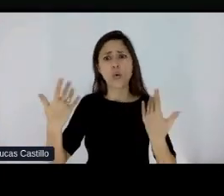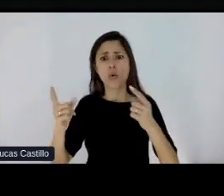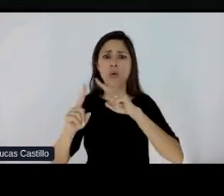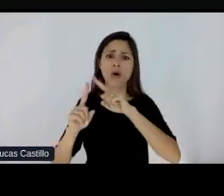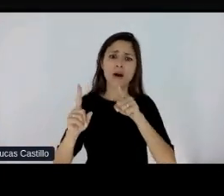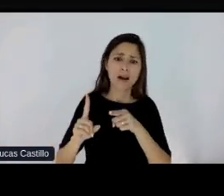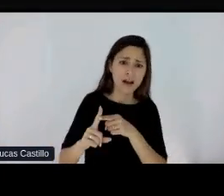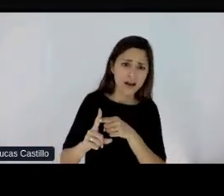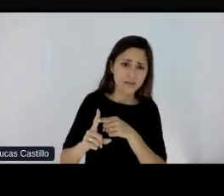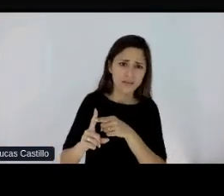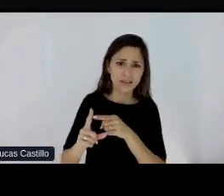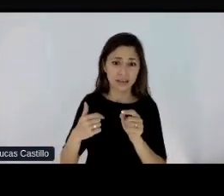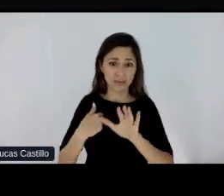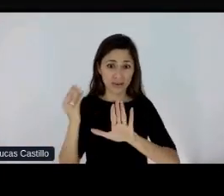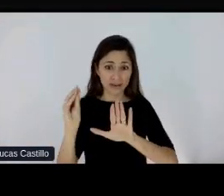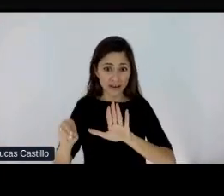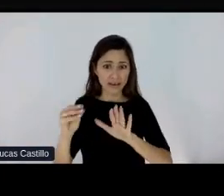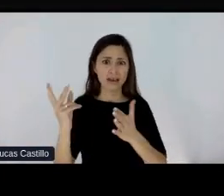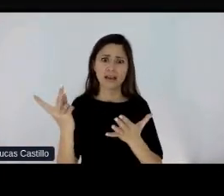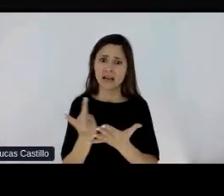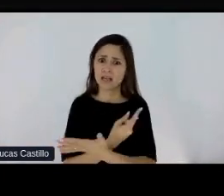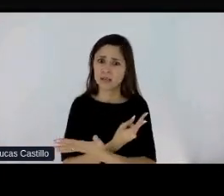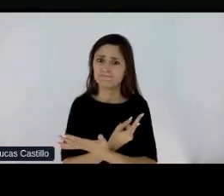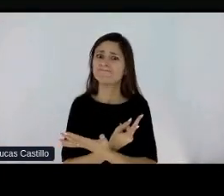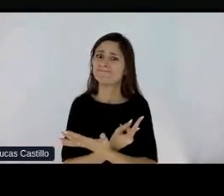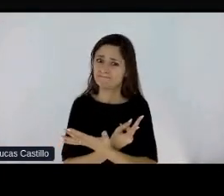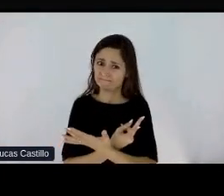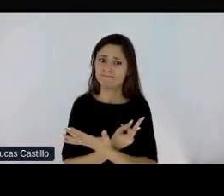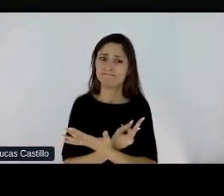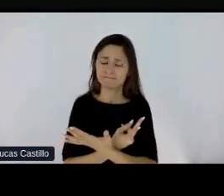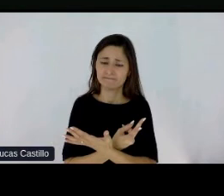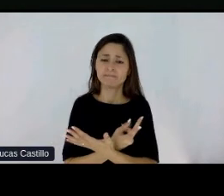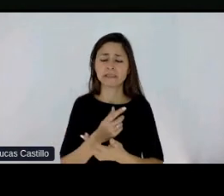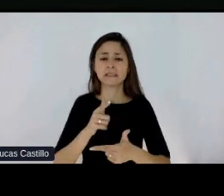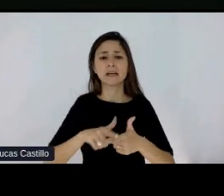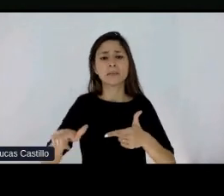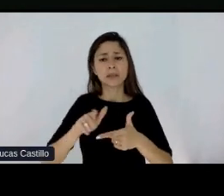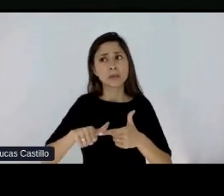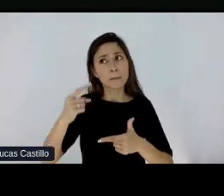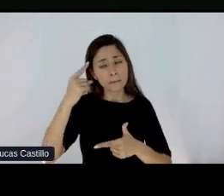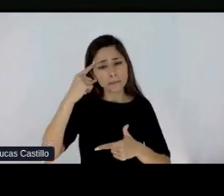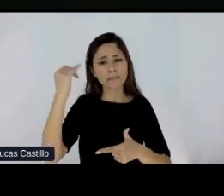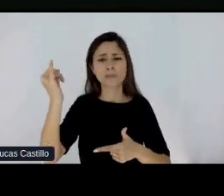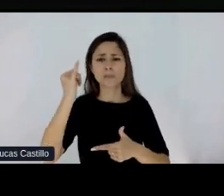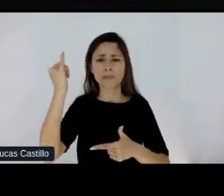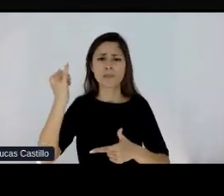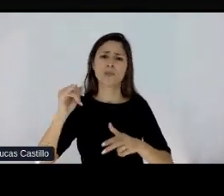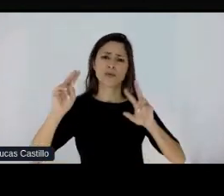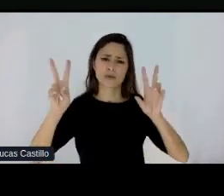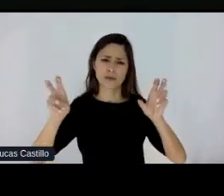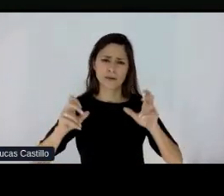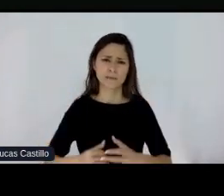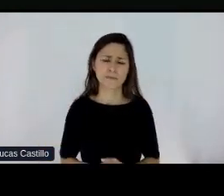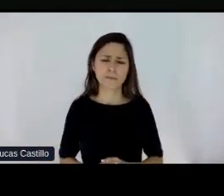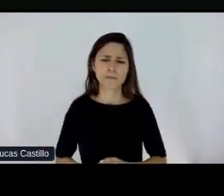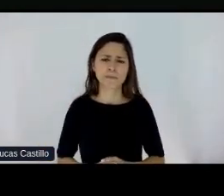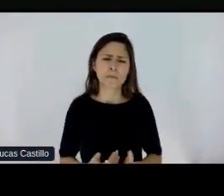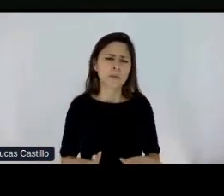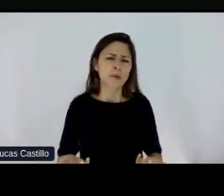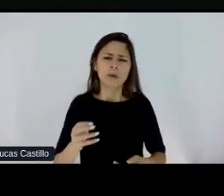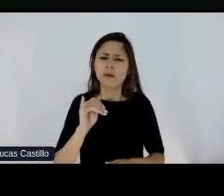grávida, né? É muito importante. Tá? Então, a gente tem que pensar, sim, que por